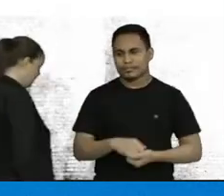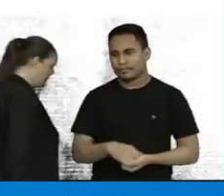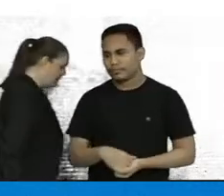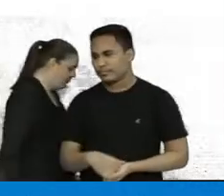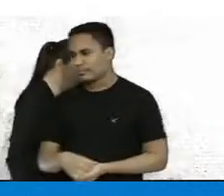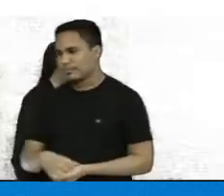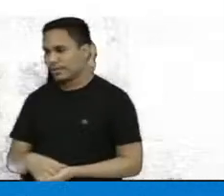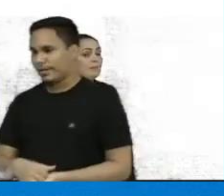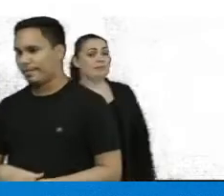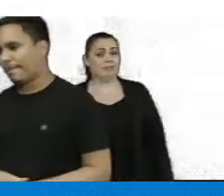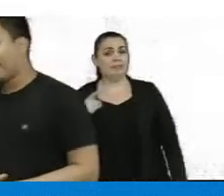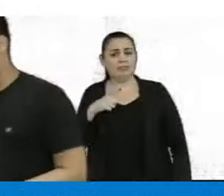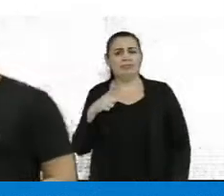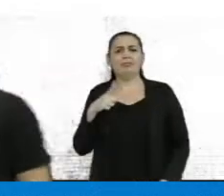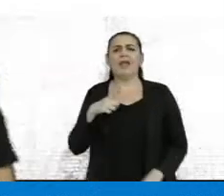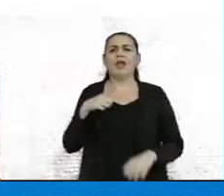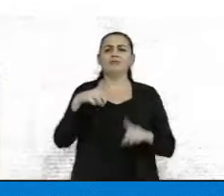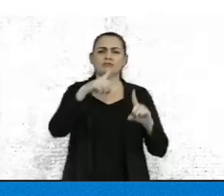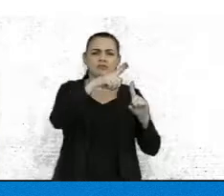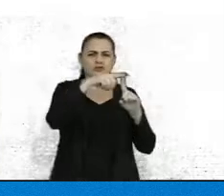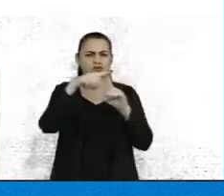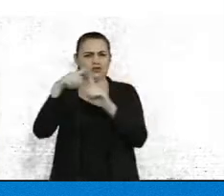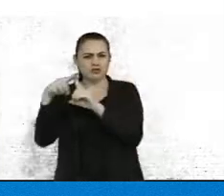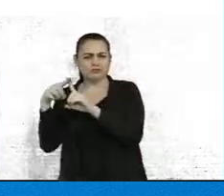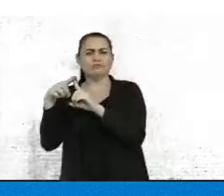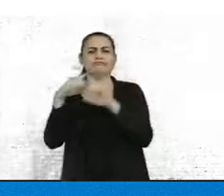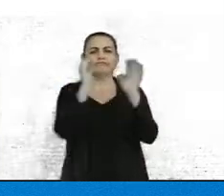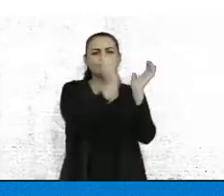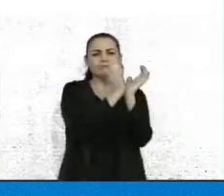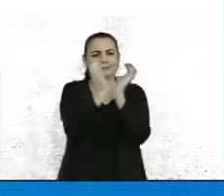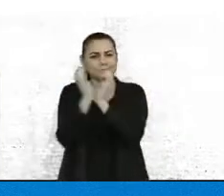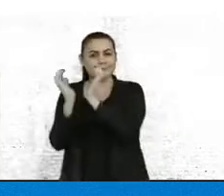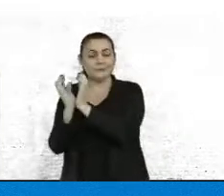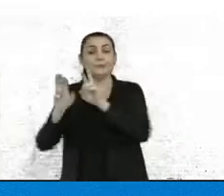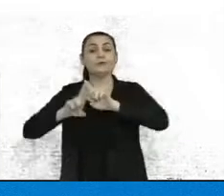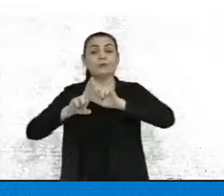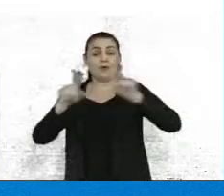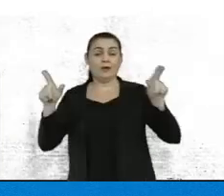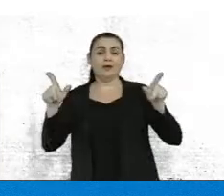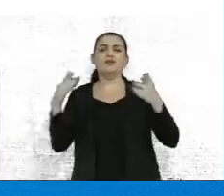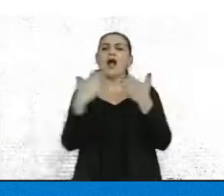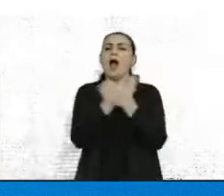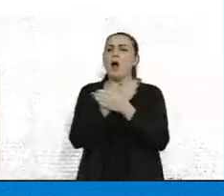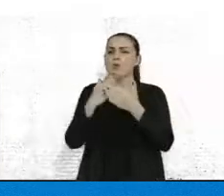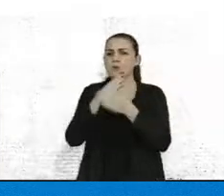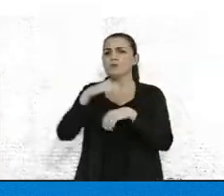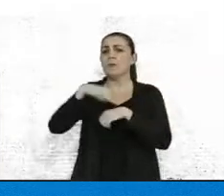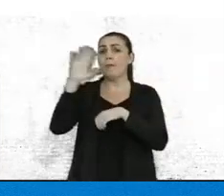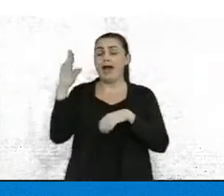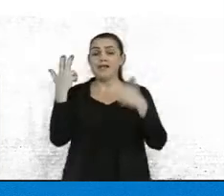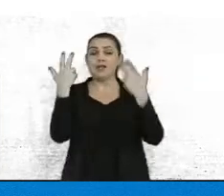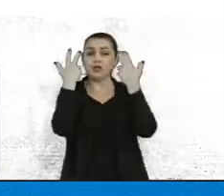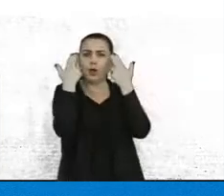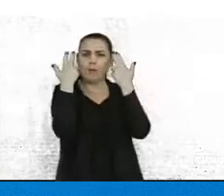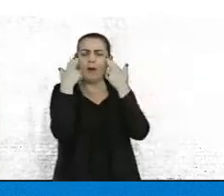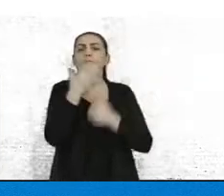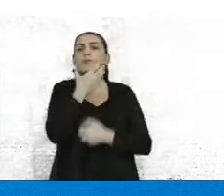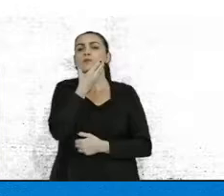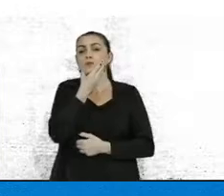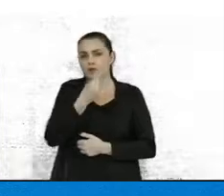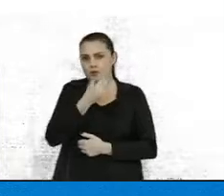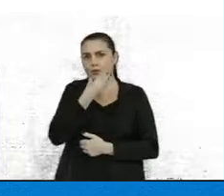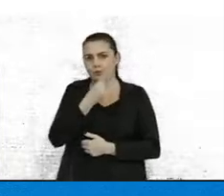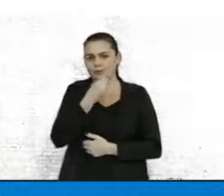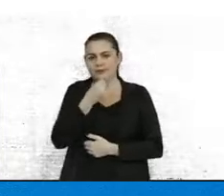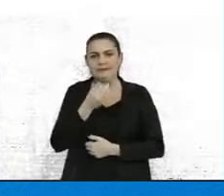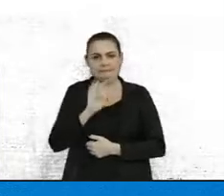inclusive alguns desses subtipos são mais comuns em homens, tá? E aí,